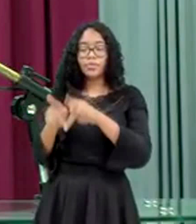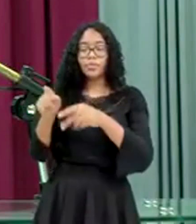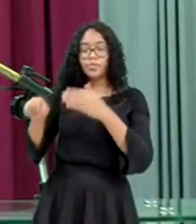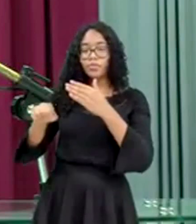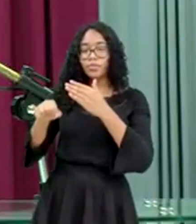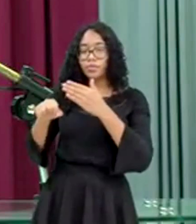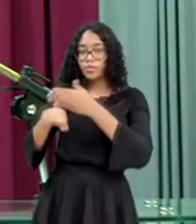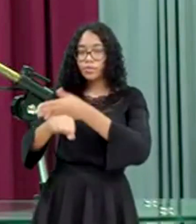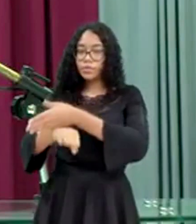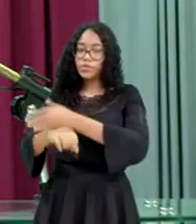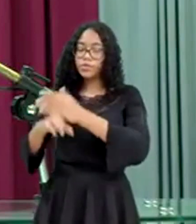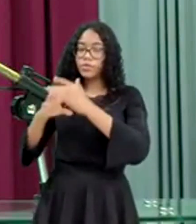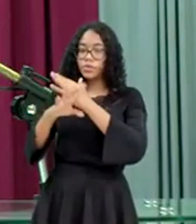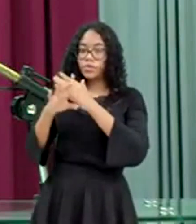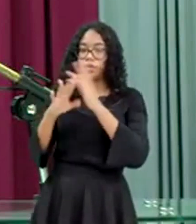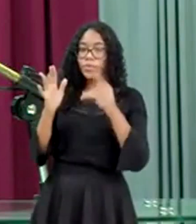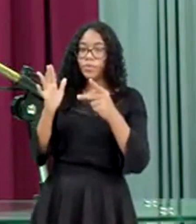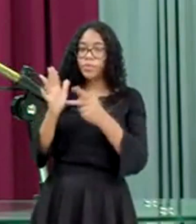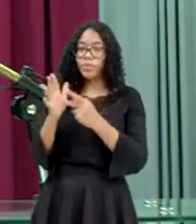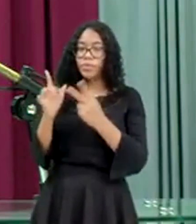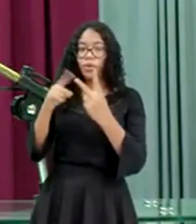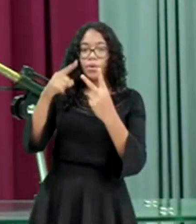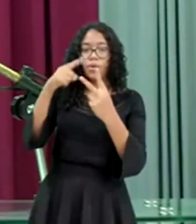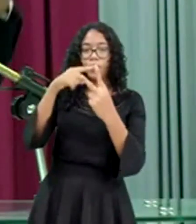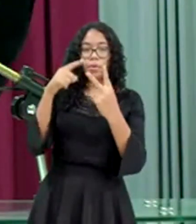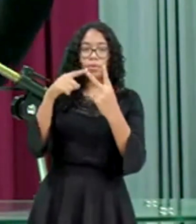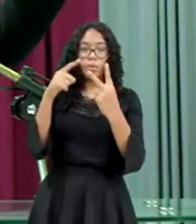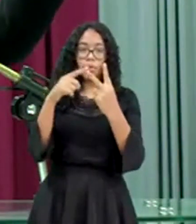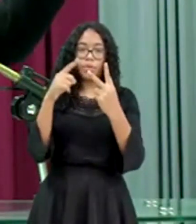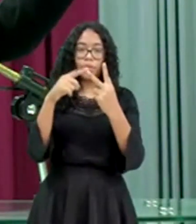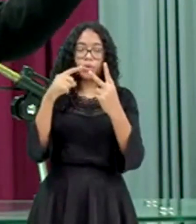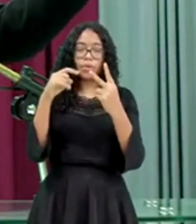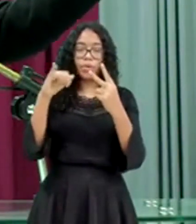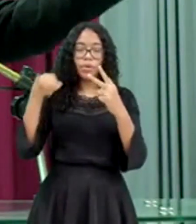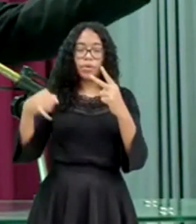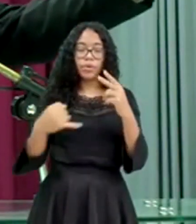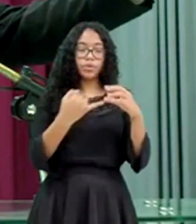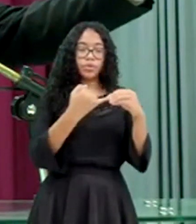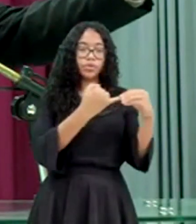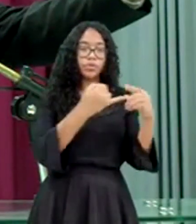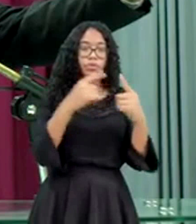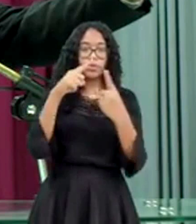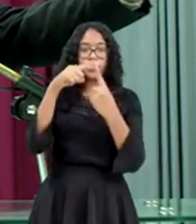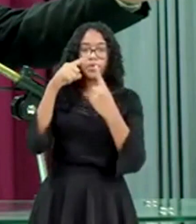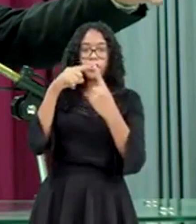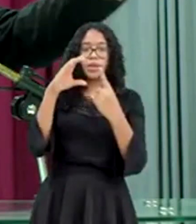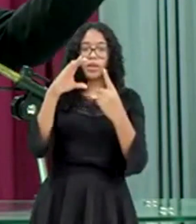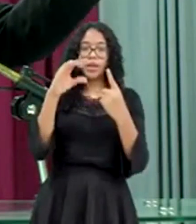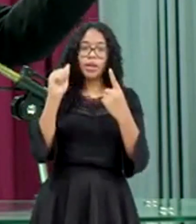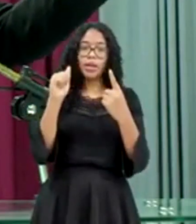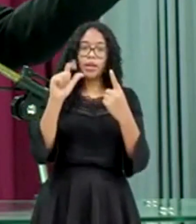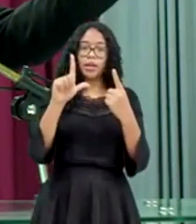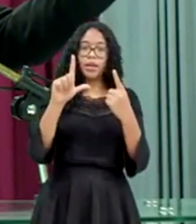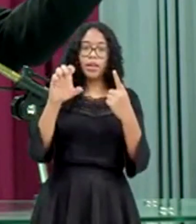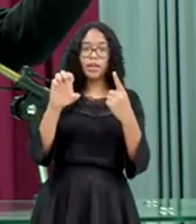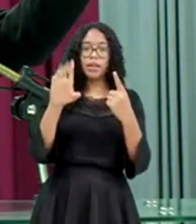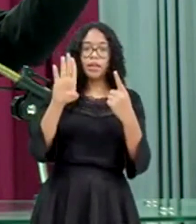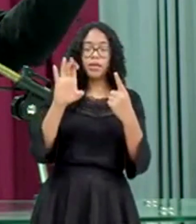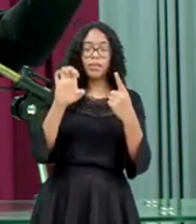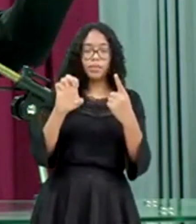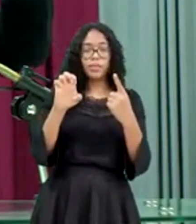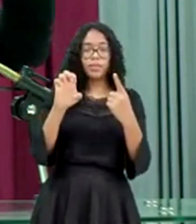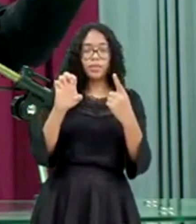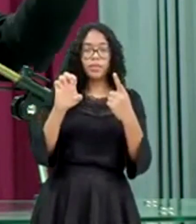somente entrou lá Josué e Calebe. É claro que os descendentes destes homens e mulheres